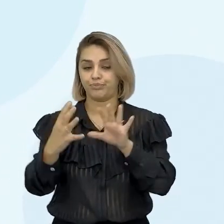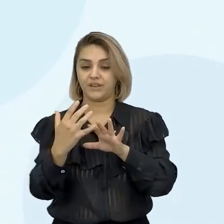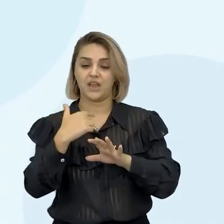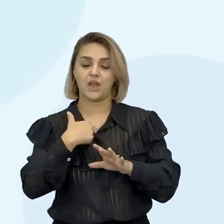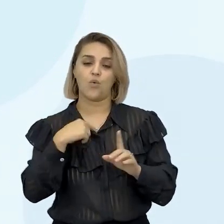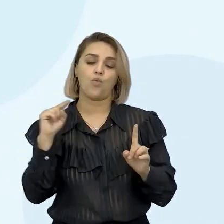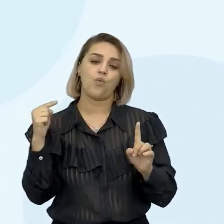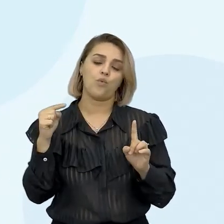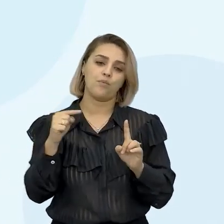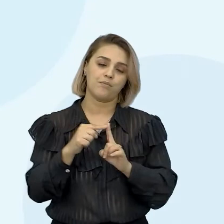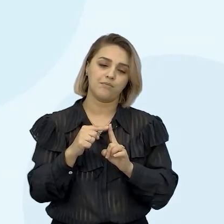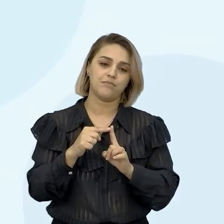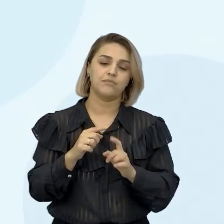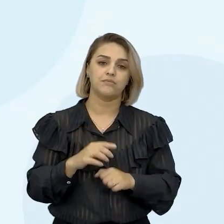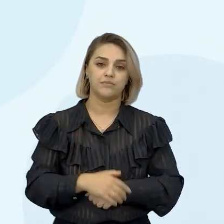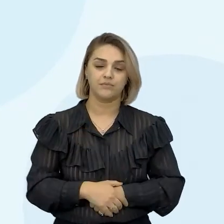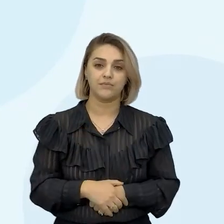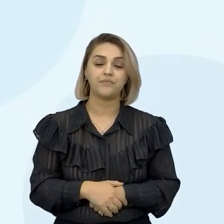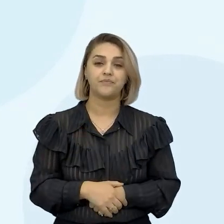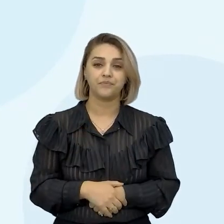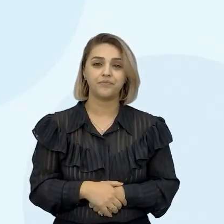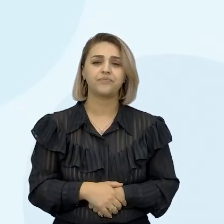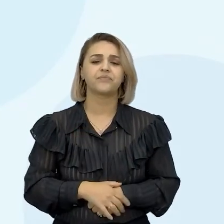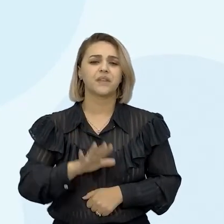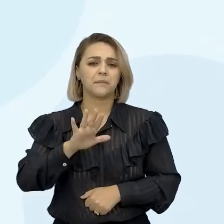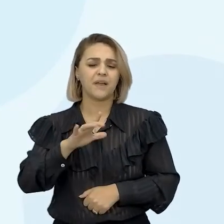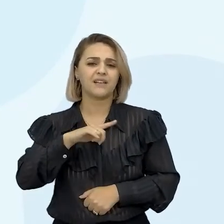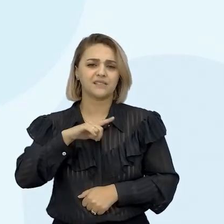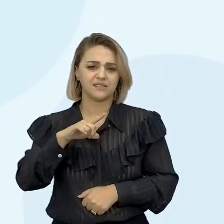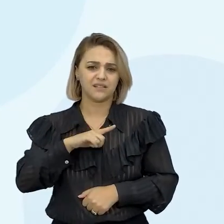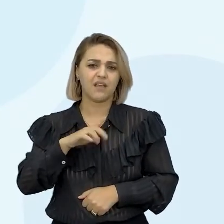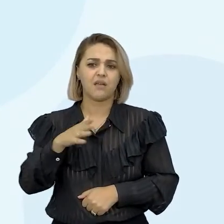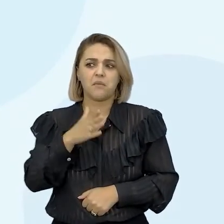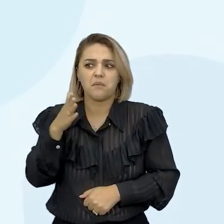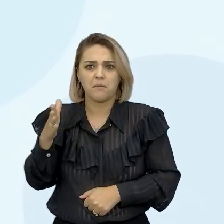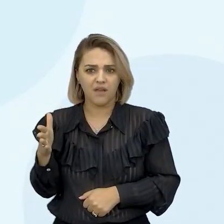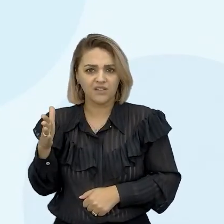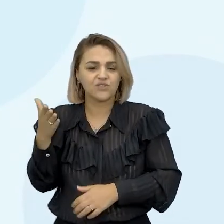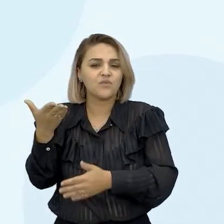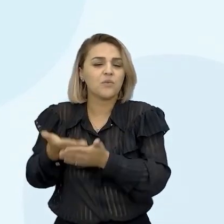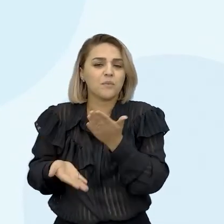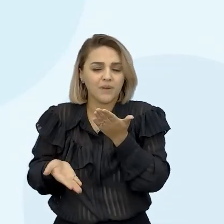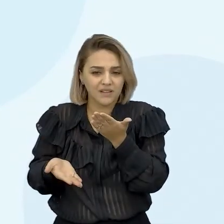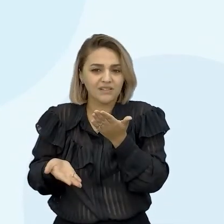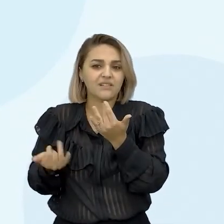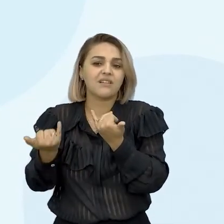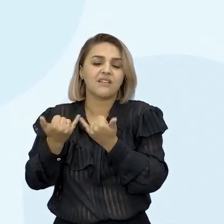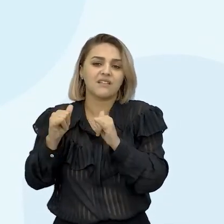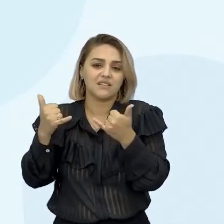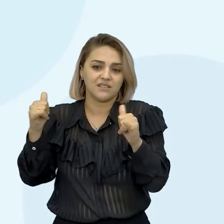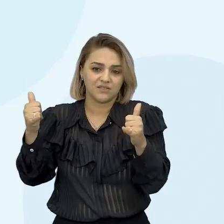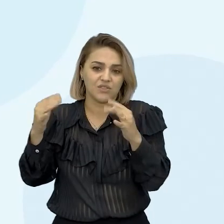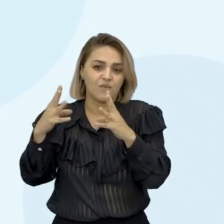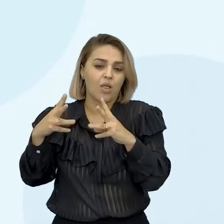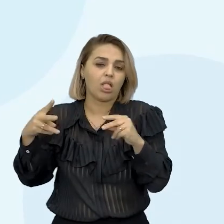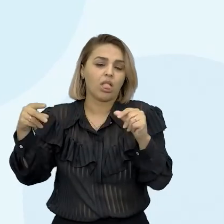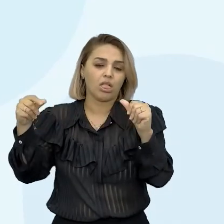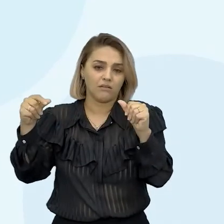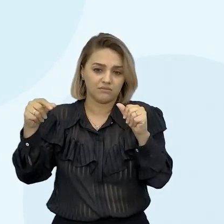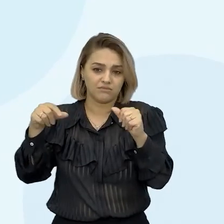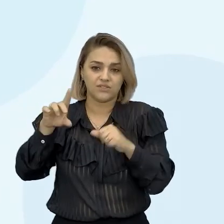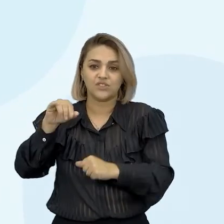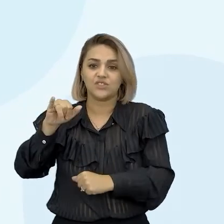quero beijar Luminosa Mas tem uma parte que eu vou perder que a energia dissipada e